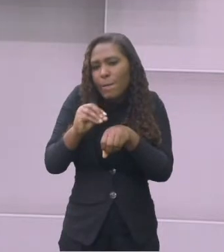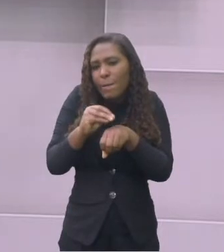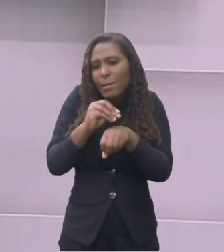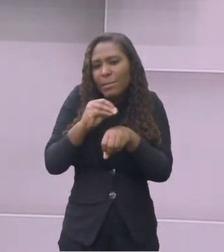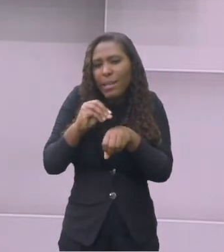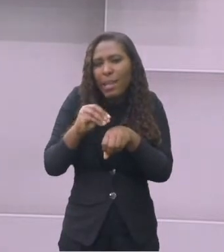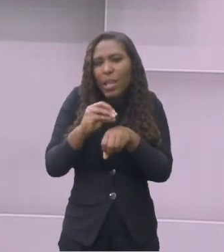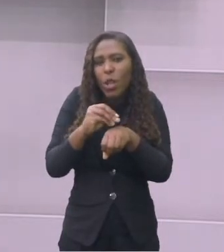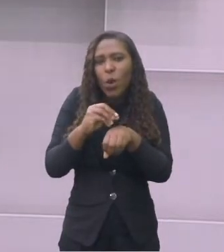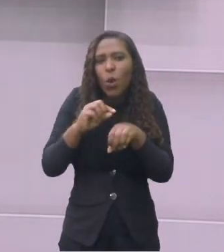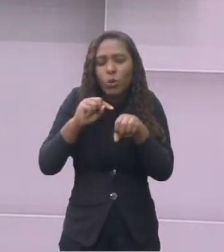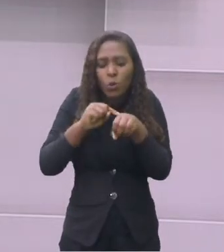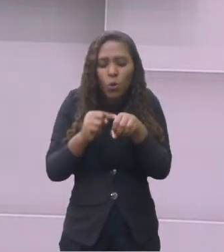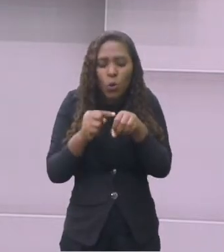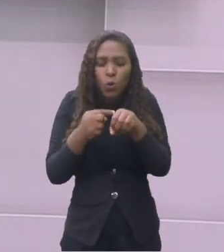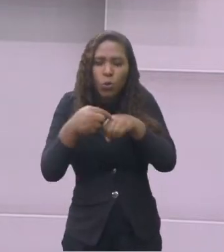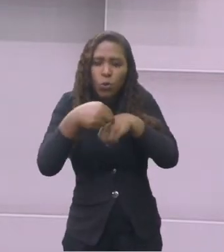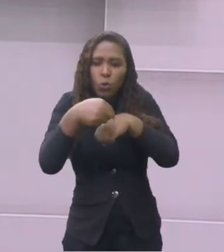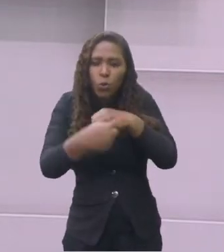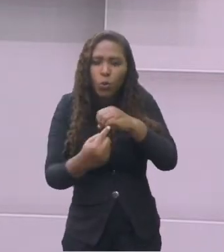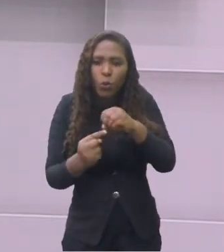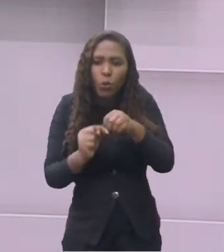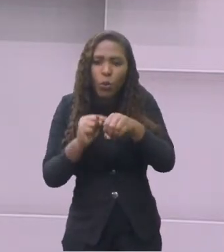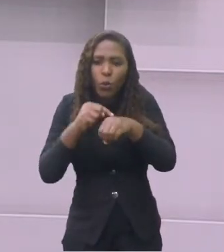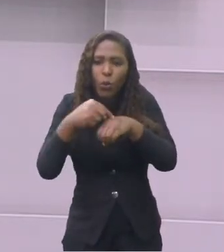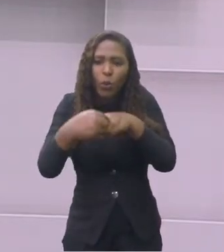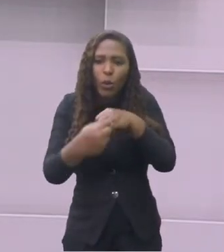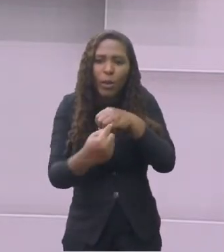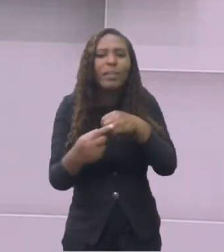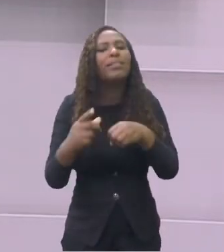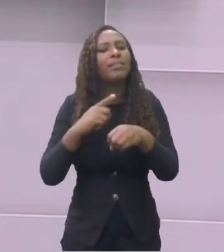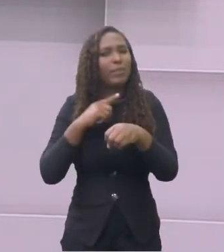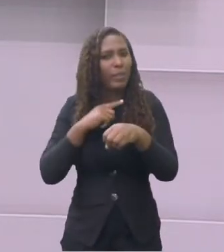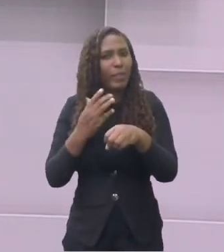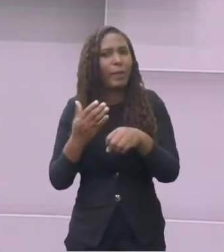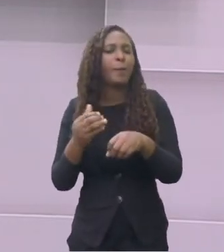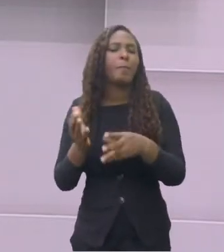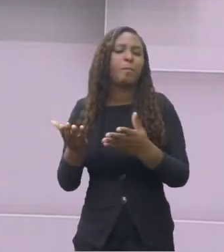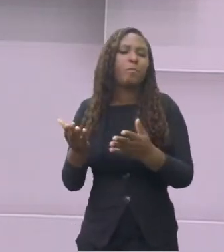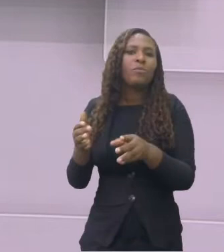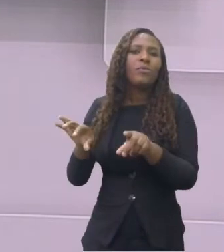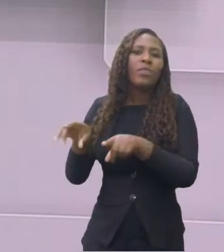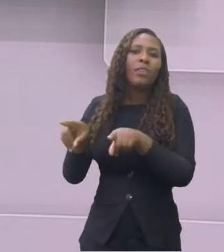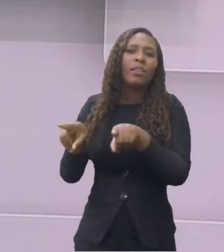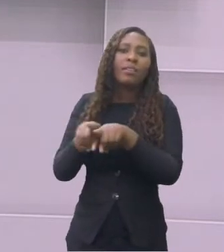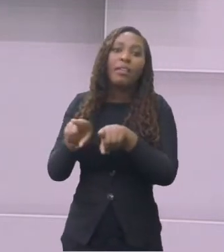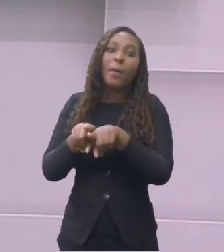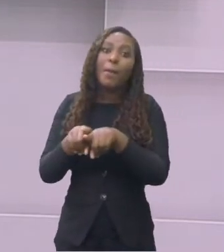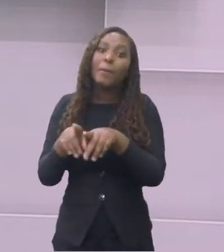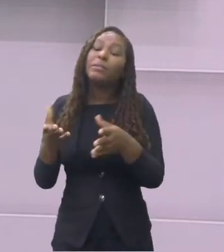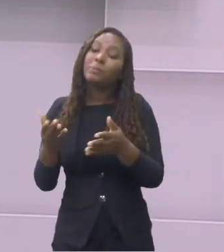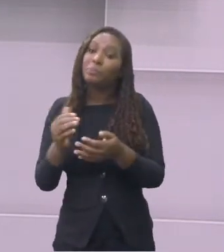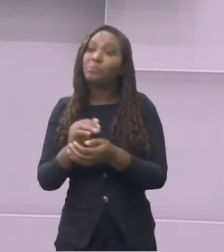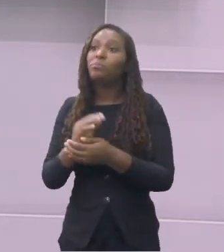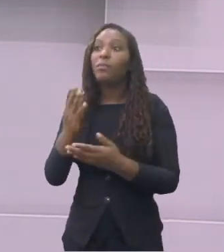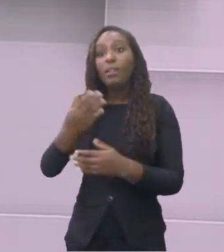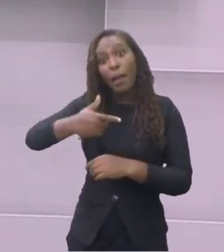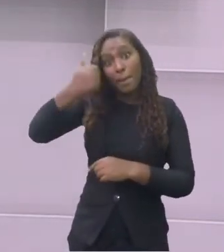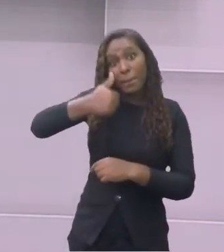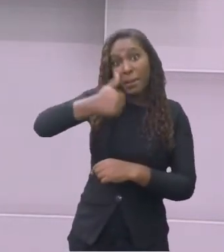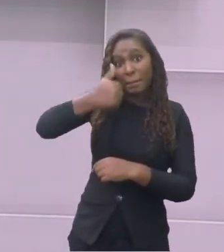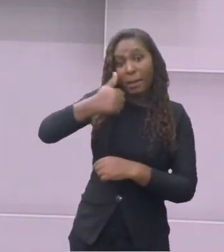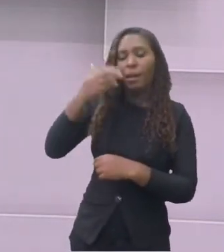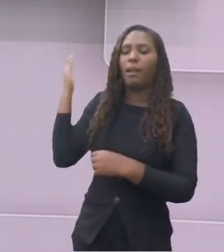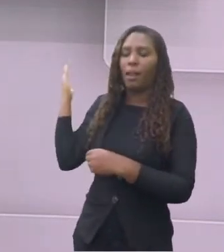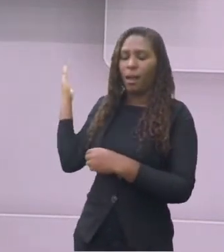resfriação rápida da lava. Elas são mais finas, textura mais fina, e